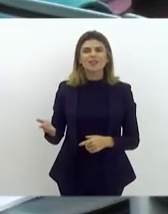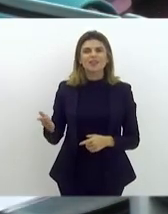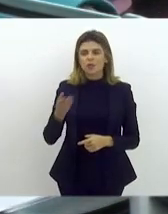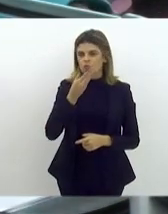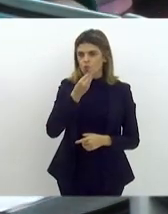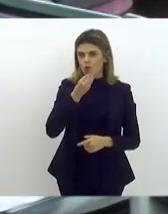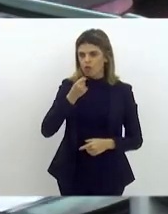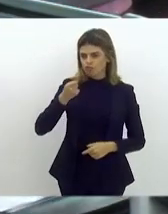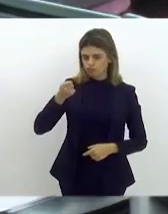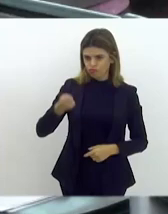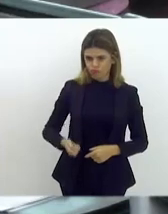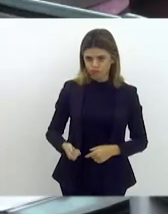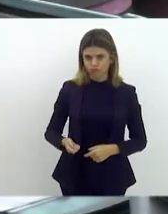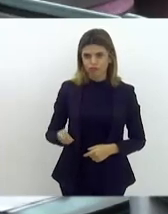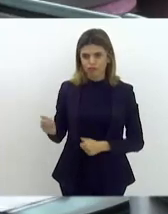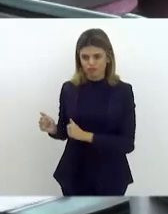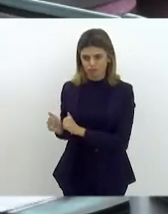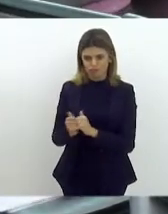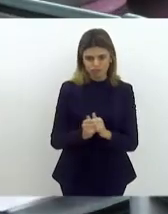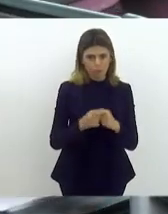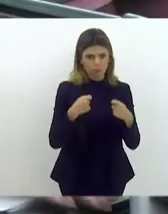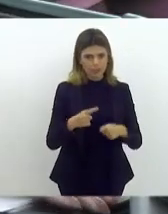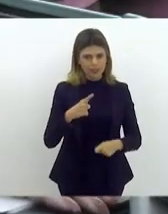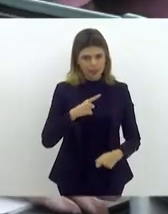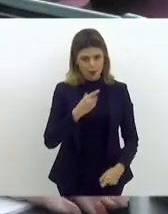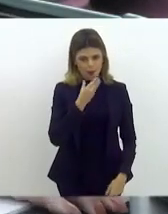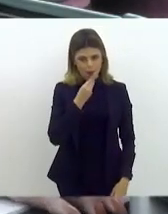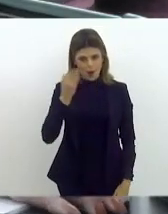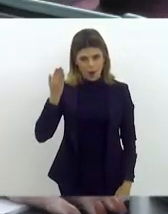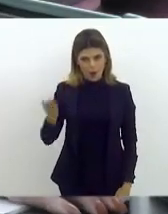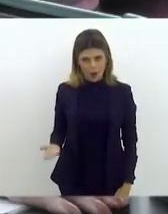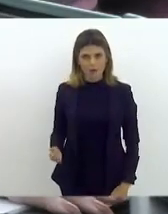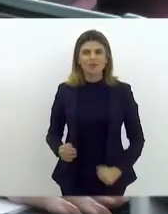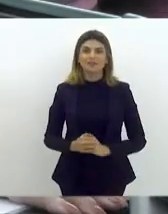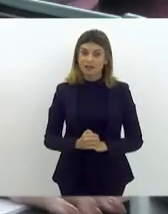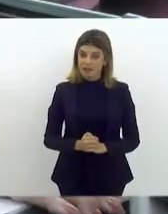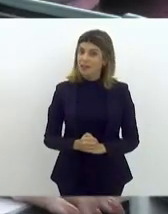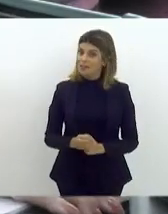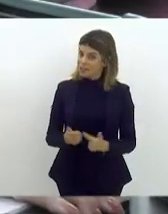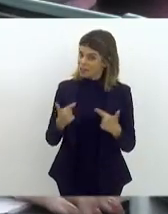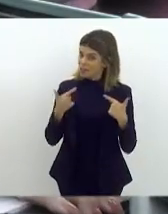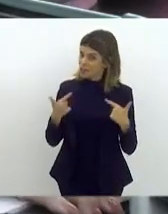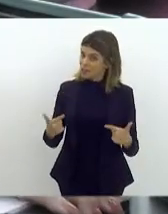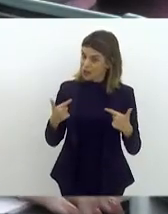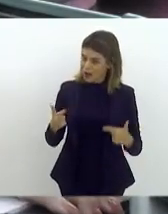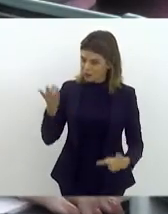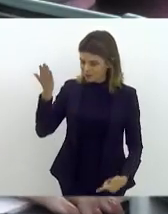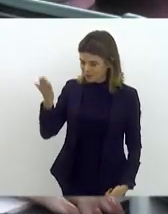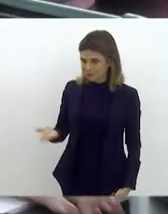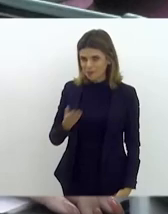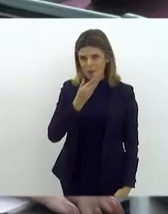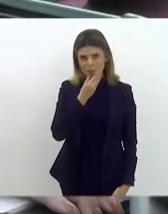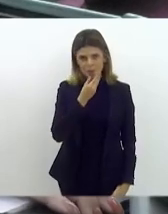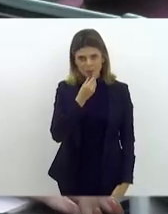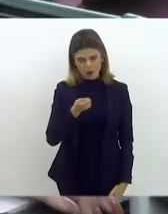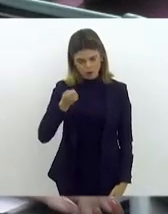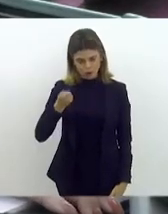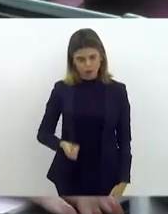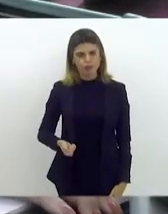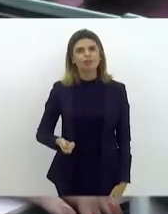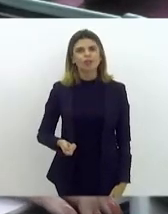cota masculina que é preciso ter né ainda bem que é uma cota masculina com